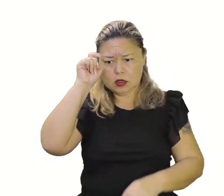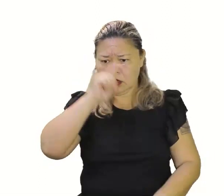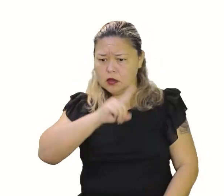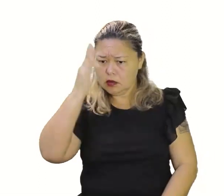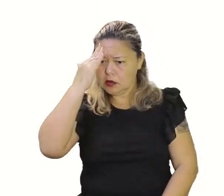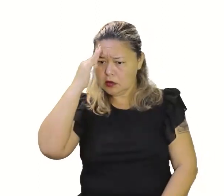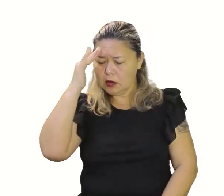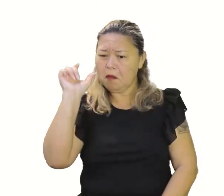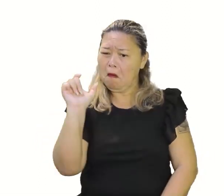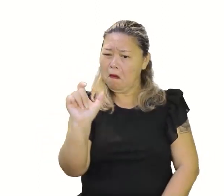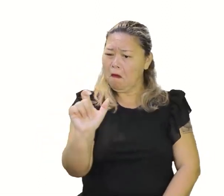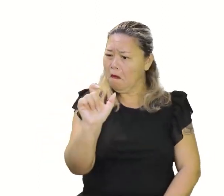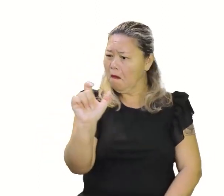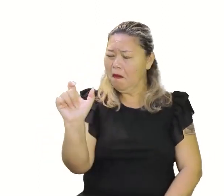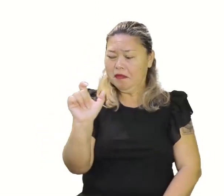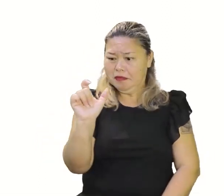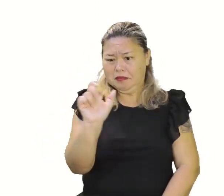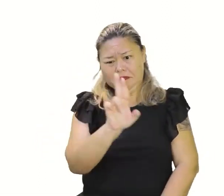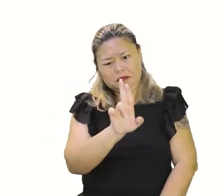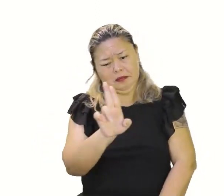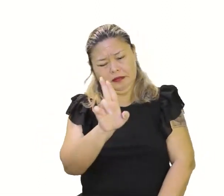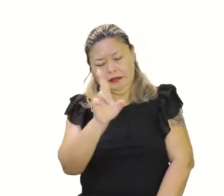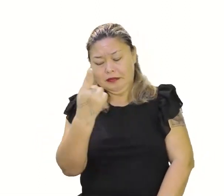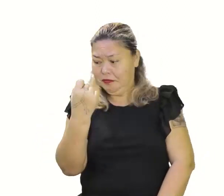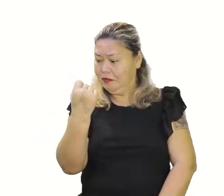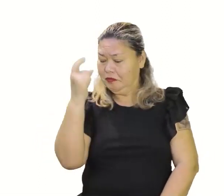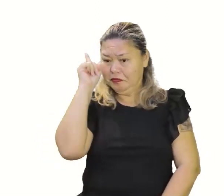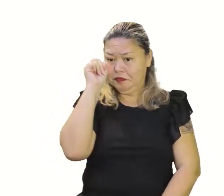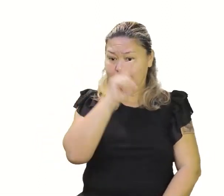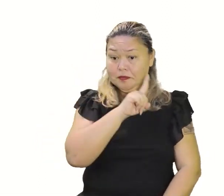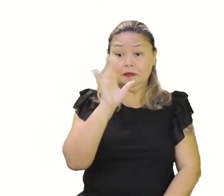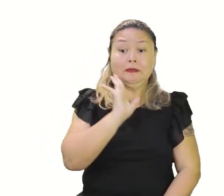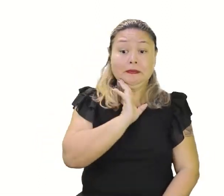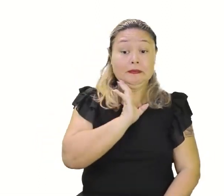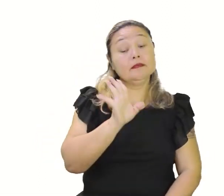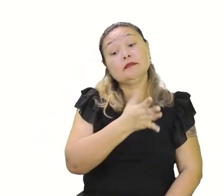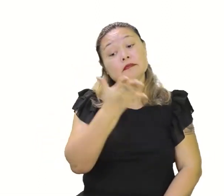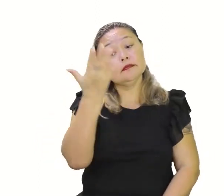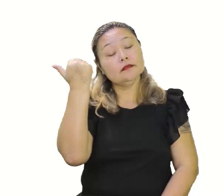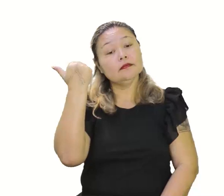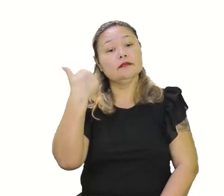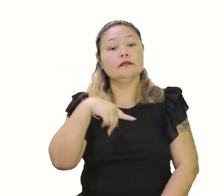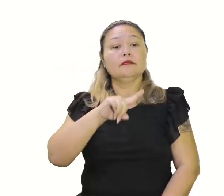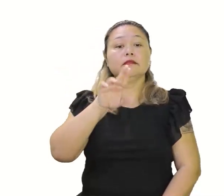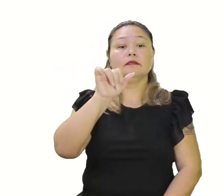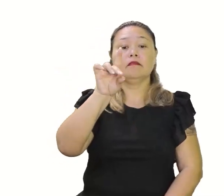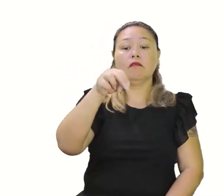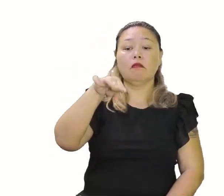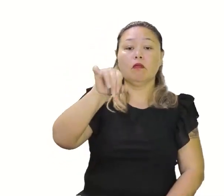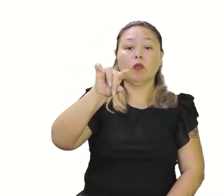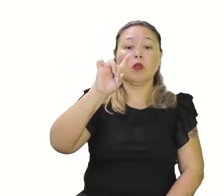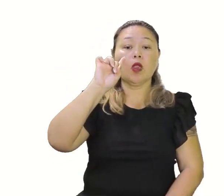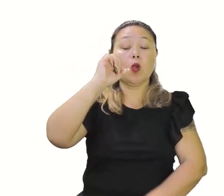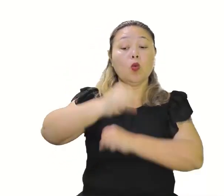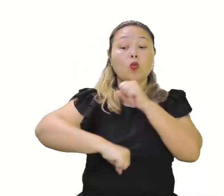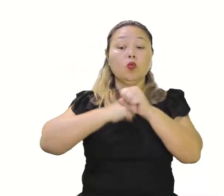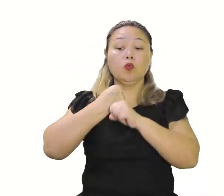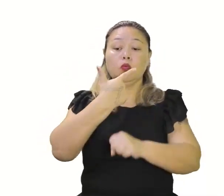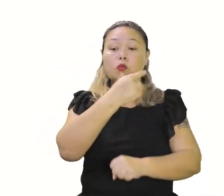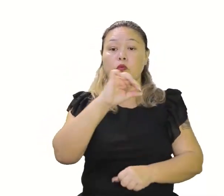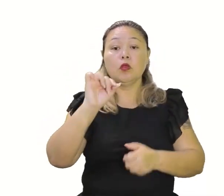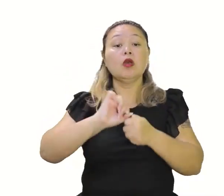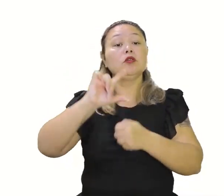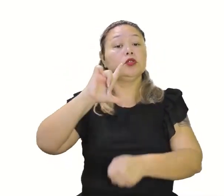entender? O nome é meio complexo? Vamos lá. Então, de Ambrósio, em 2002, já tinha uma definição para